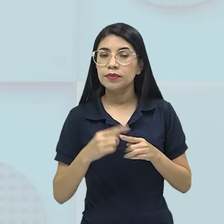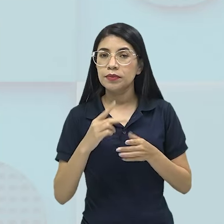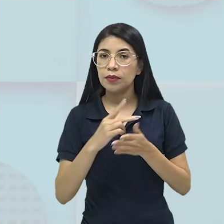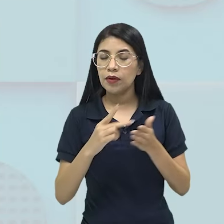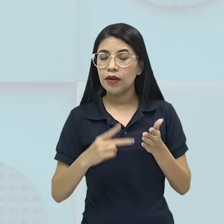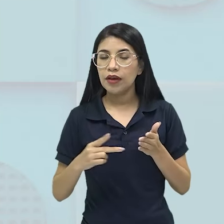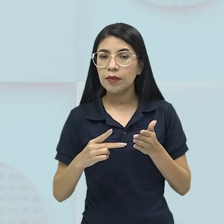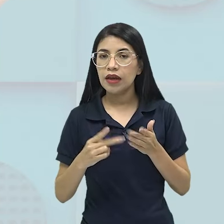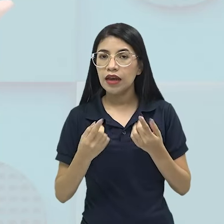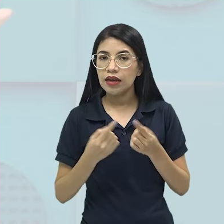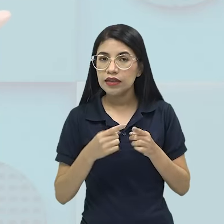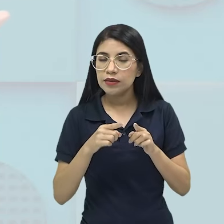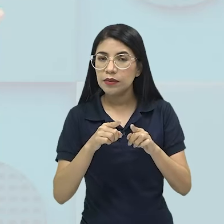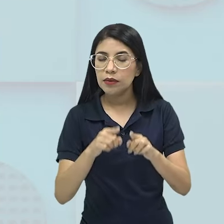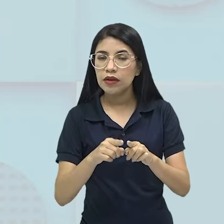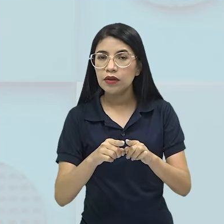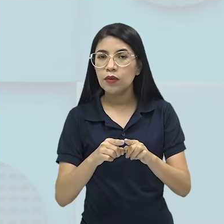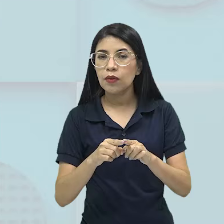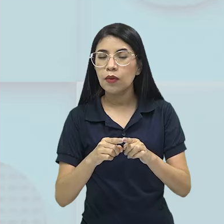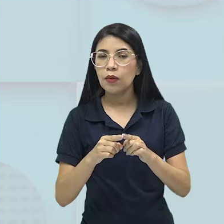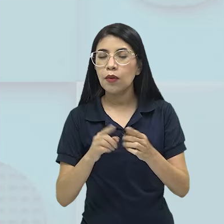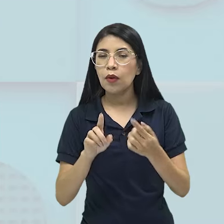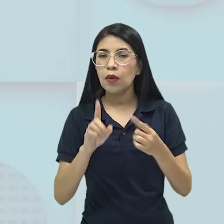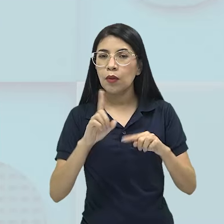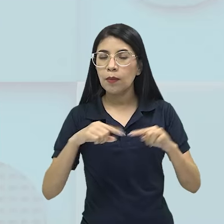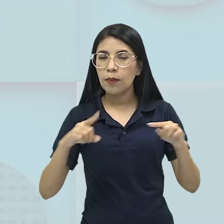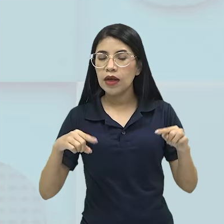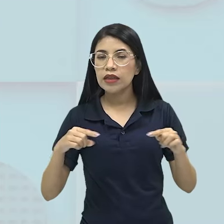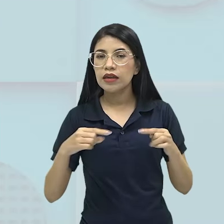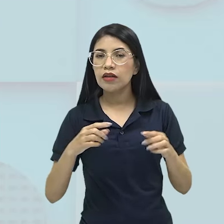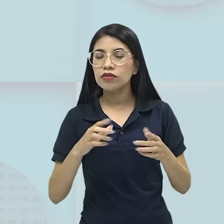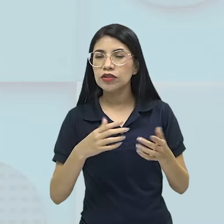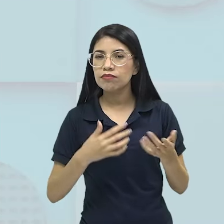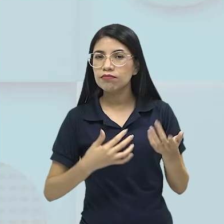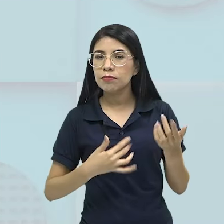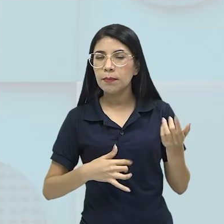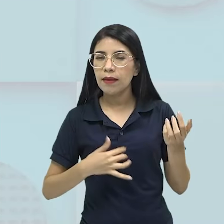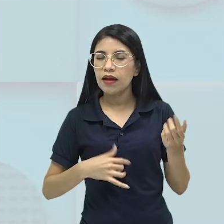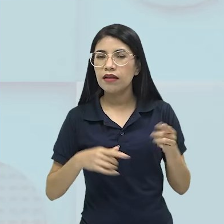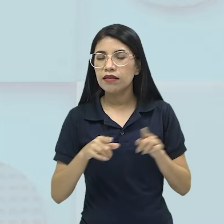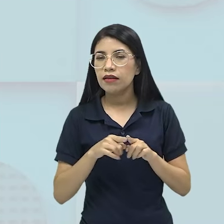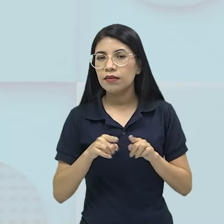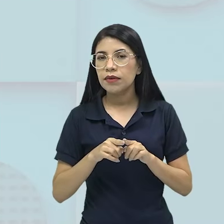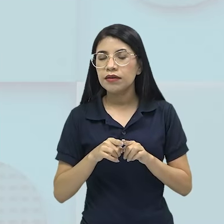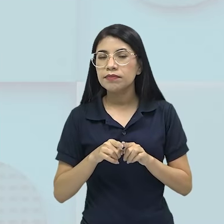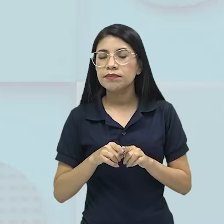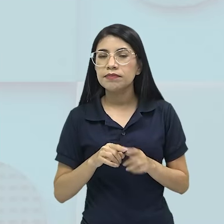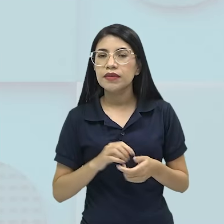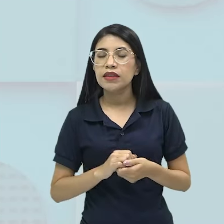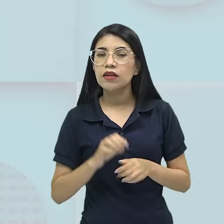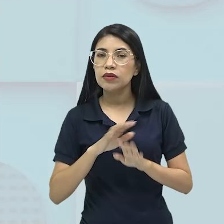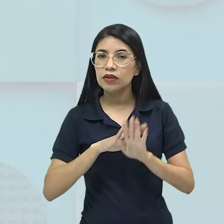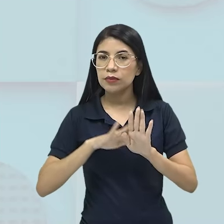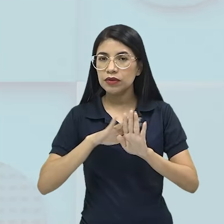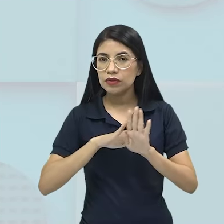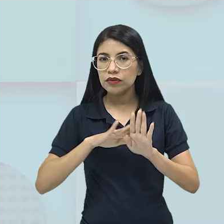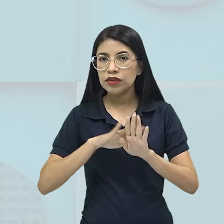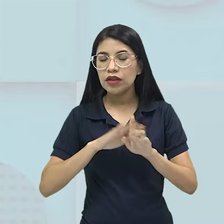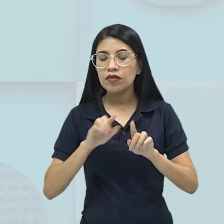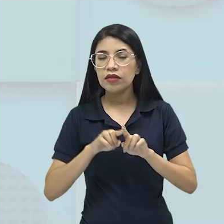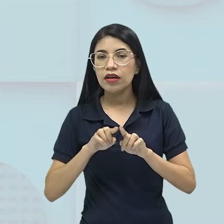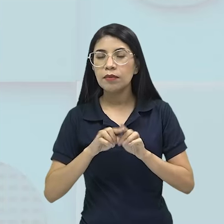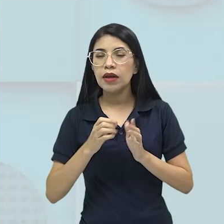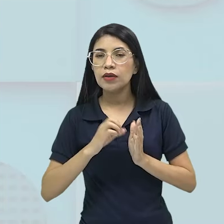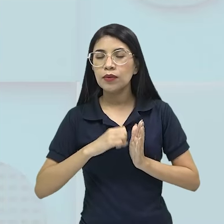eram acompanhados com a lira, certo? Então, e aí tem toda a subjetividade, todo o eu